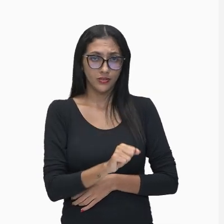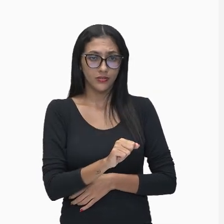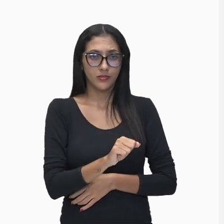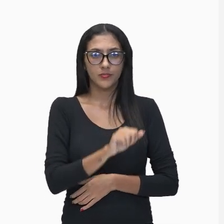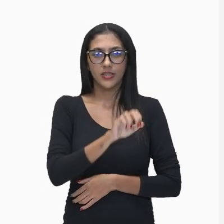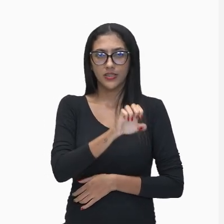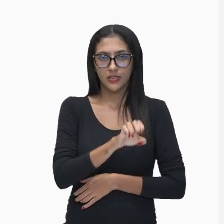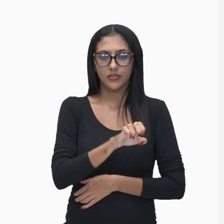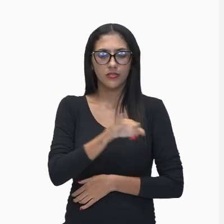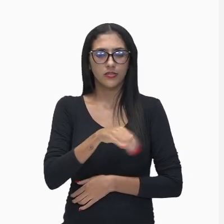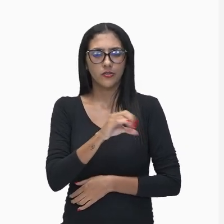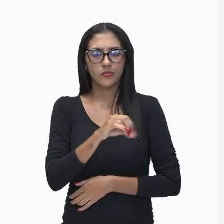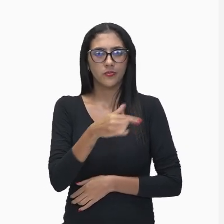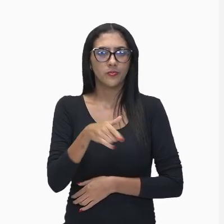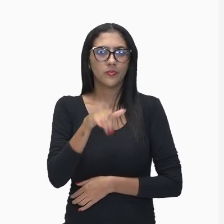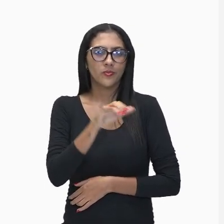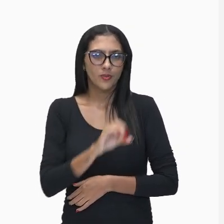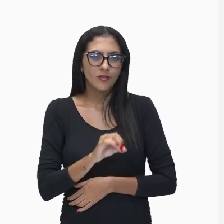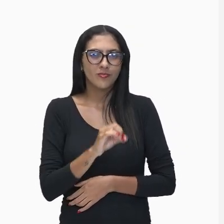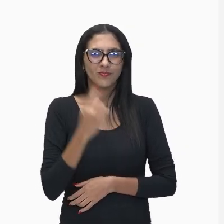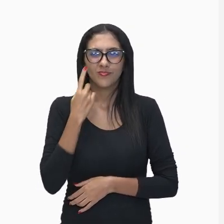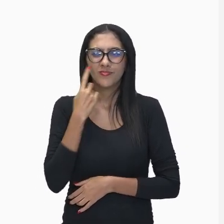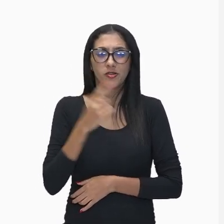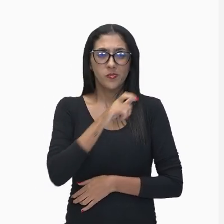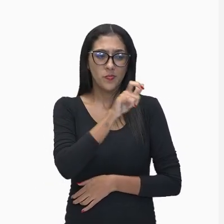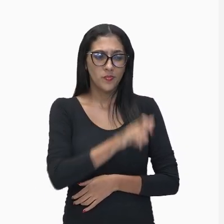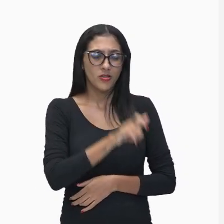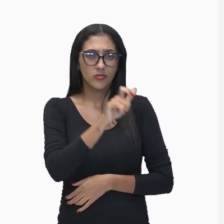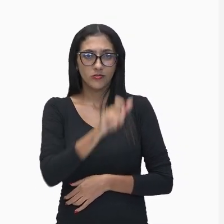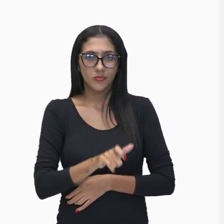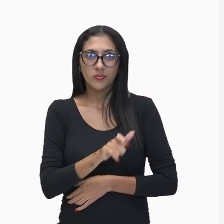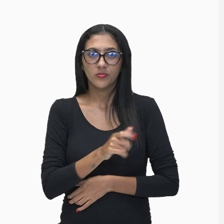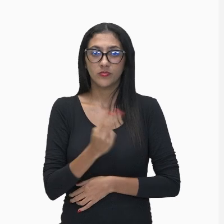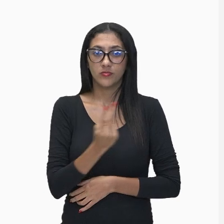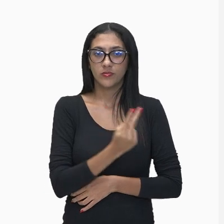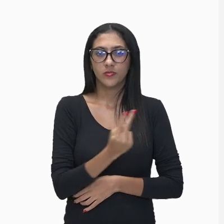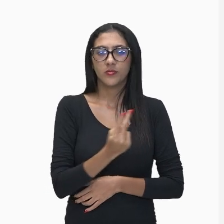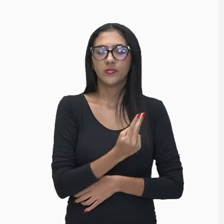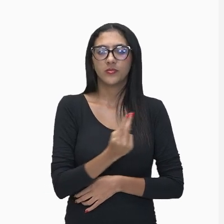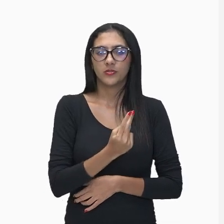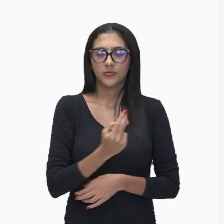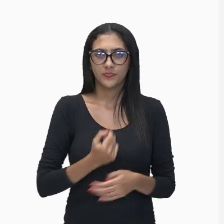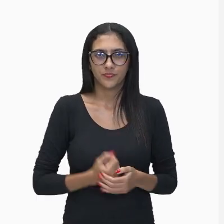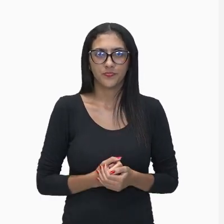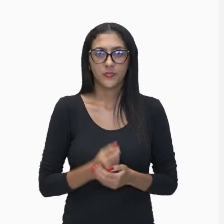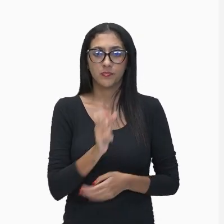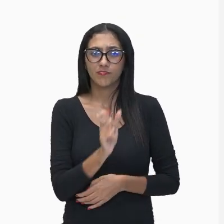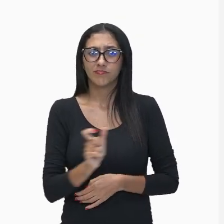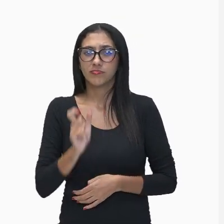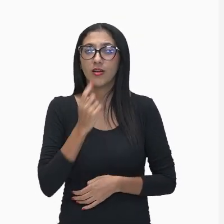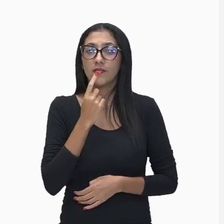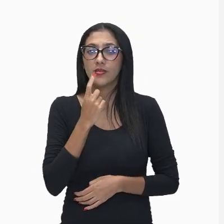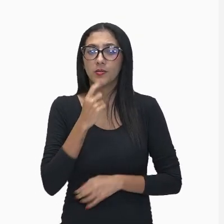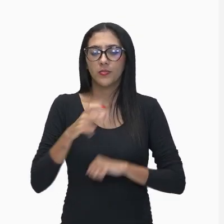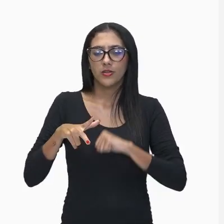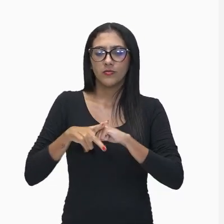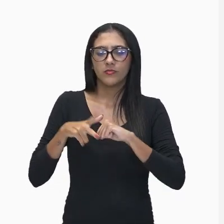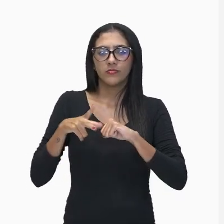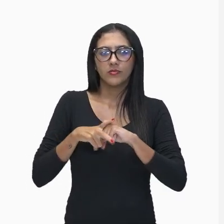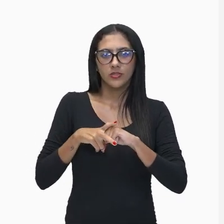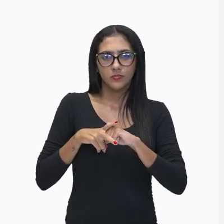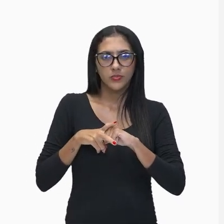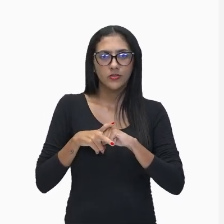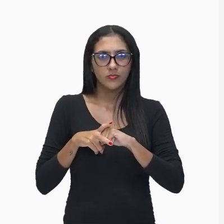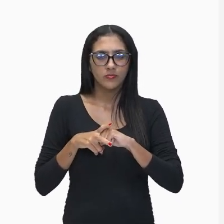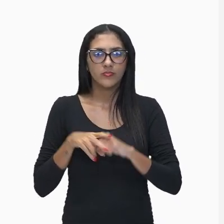percebam que o sujeito Marta e João, ok? E o verbo ler, que está no nosso predicado, assumiu